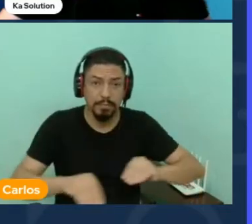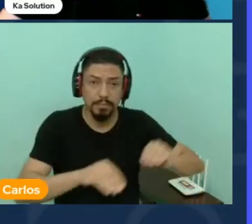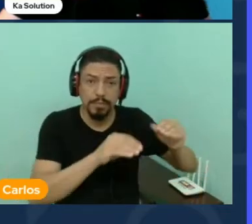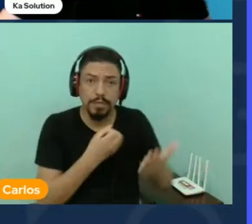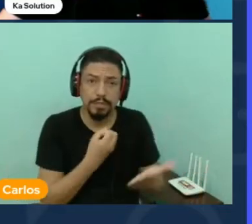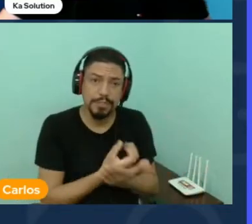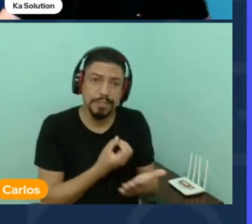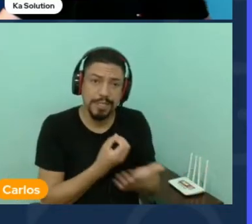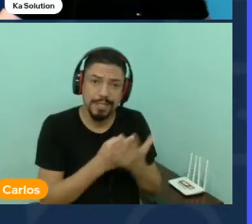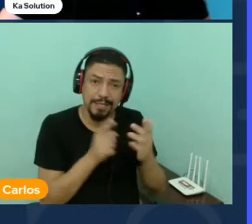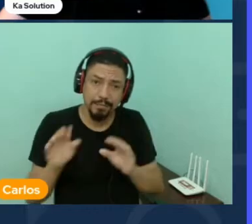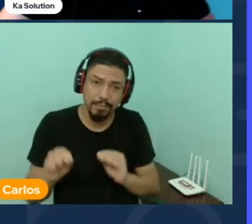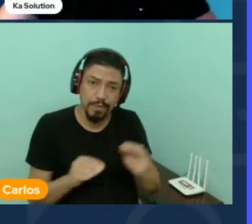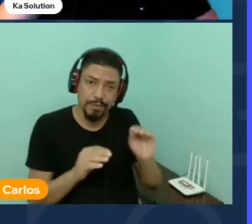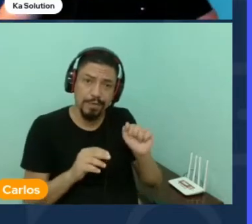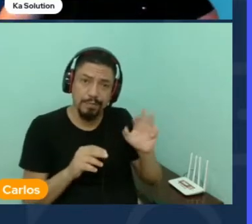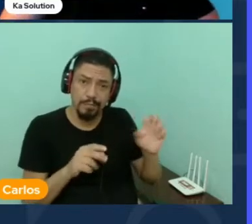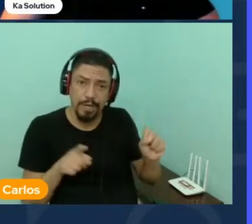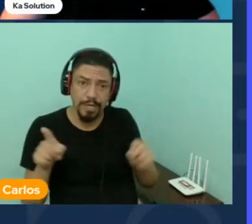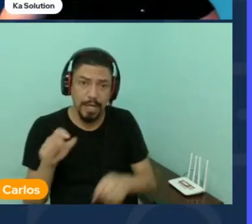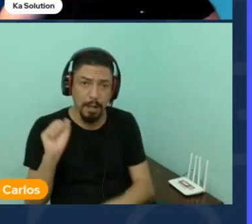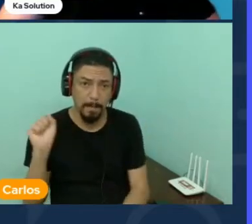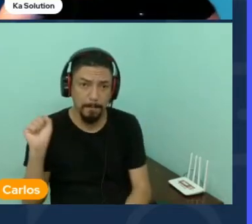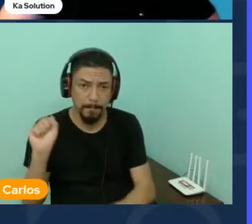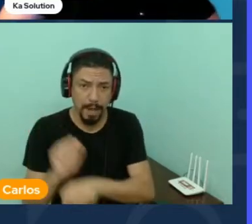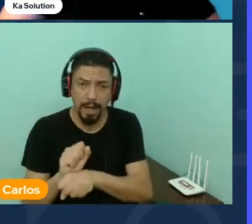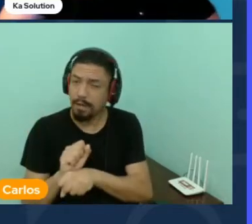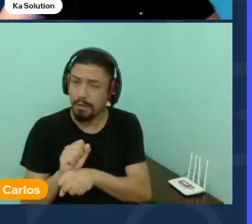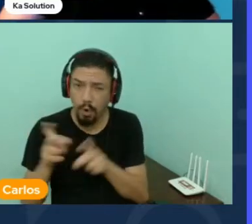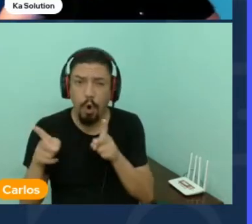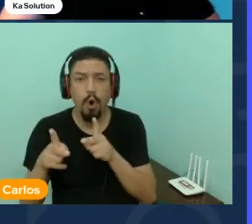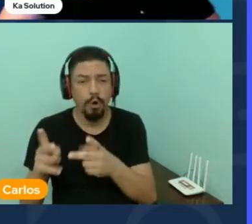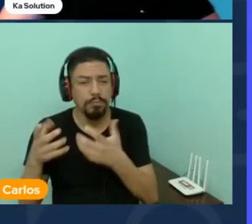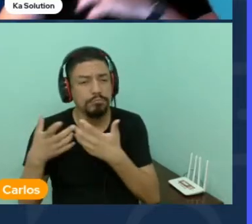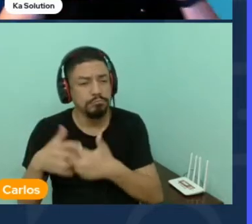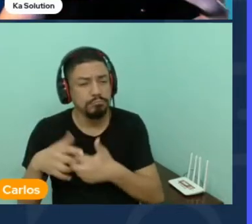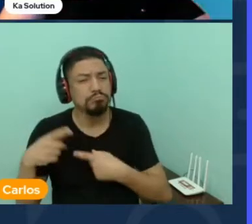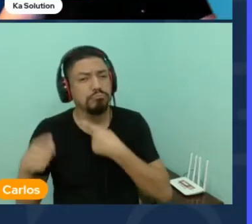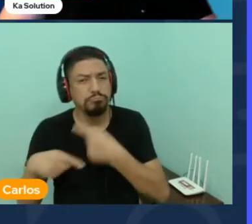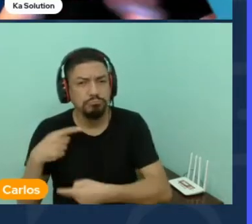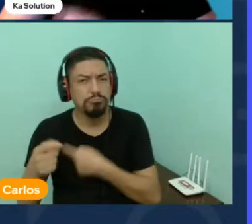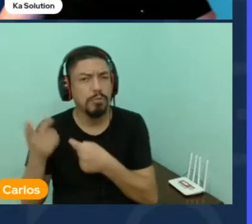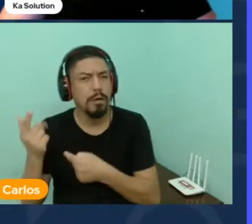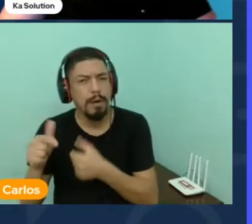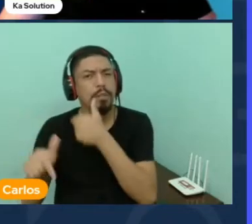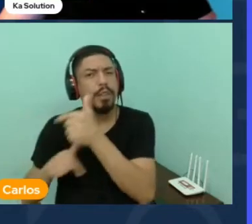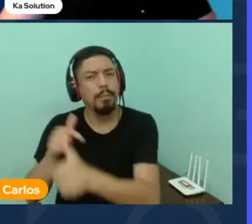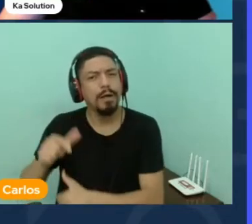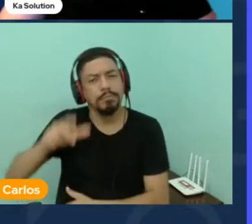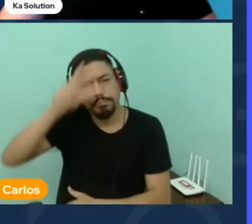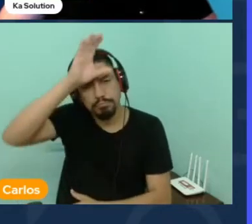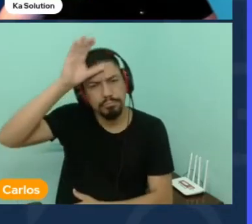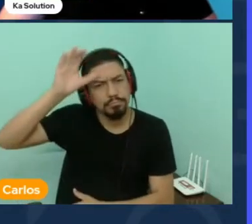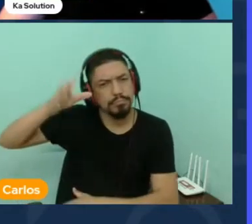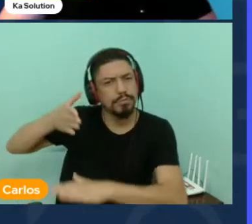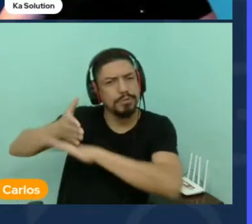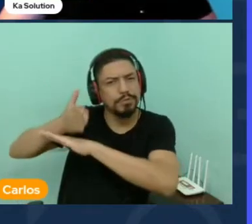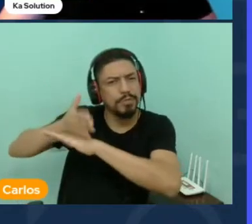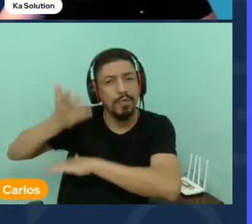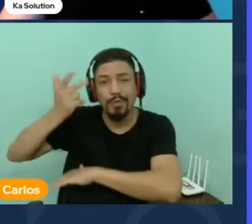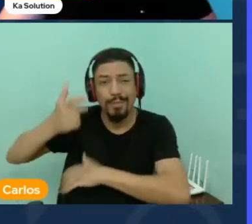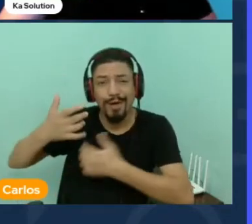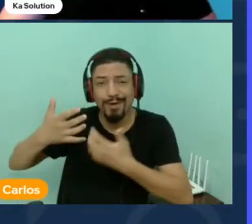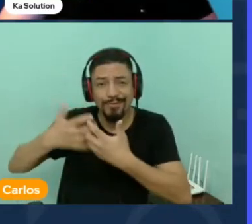para a AWS, o seu banco de dados ele pode continuar funcionando, atendendo seus clientes. Não tem problema